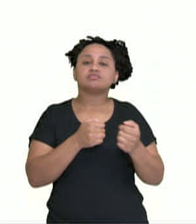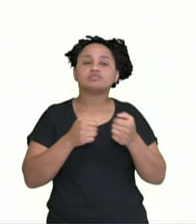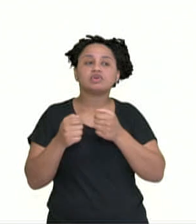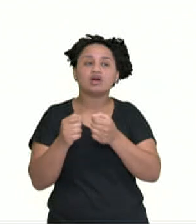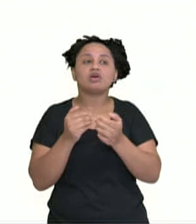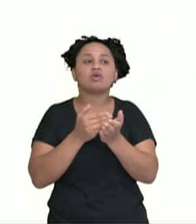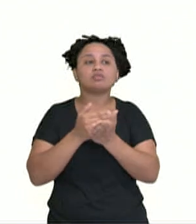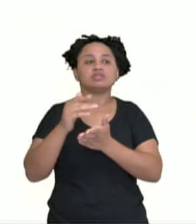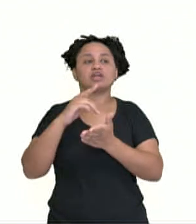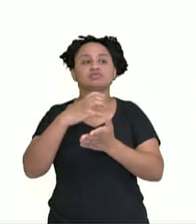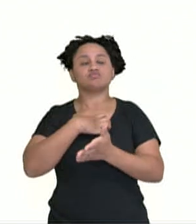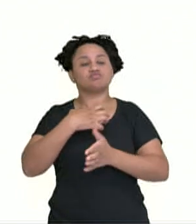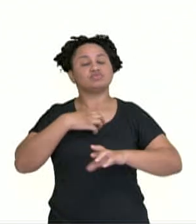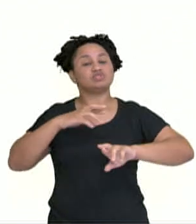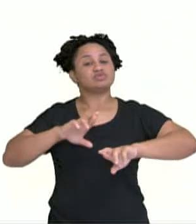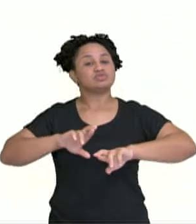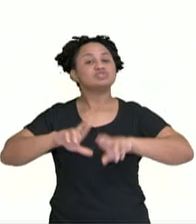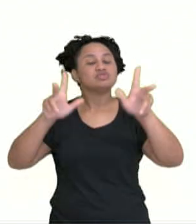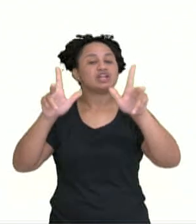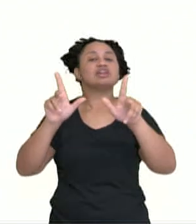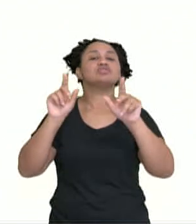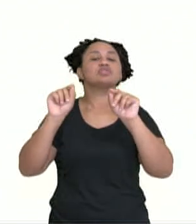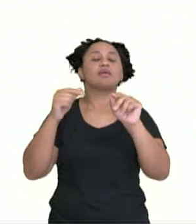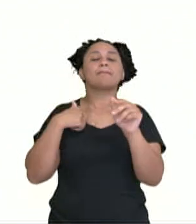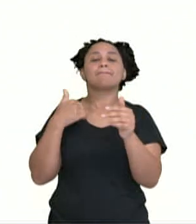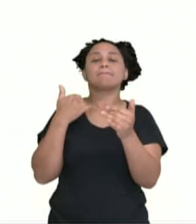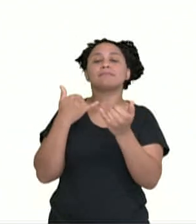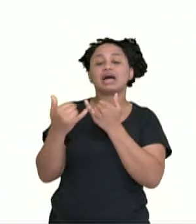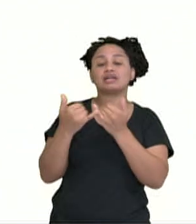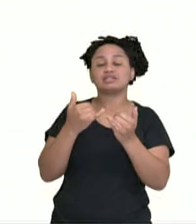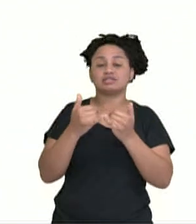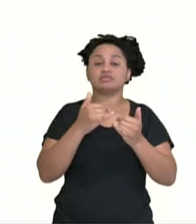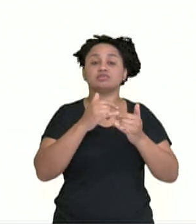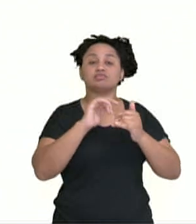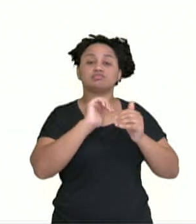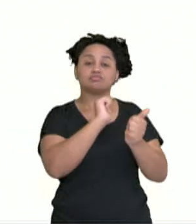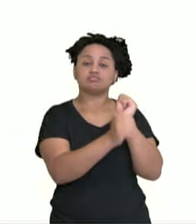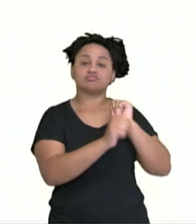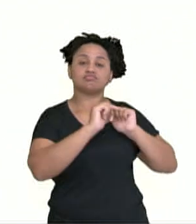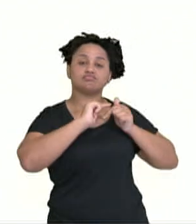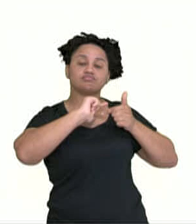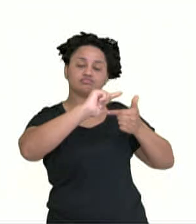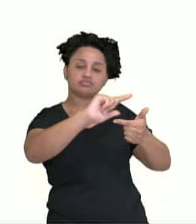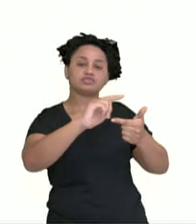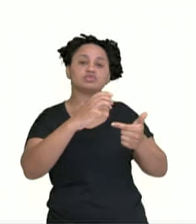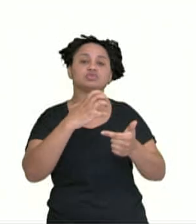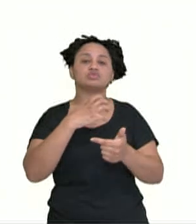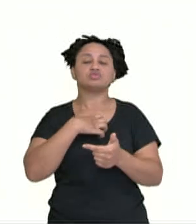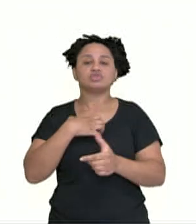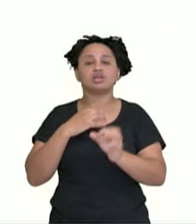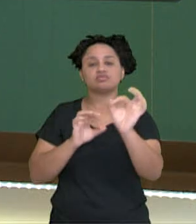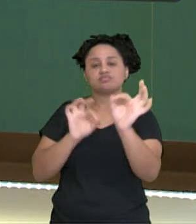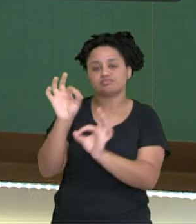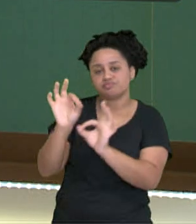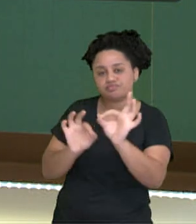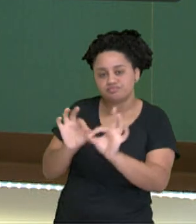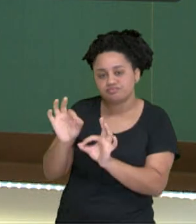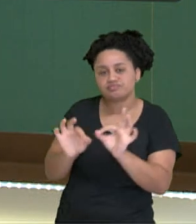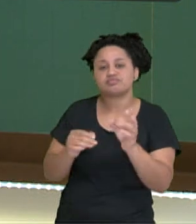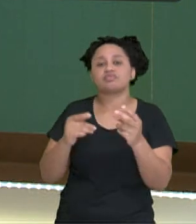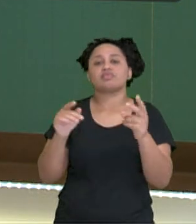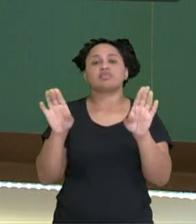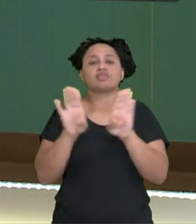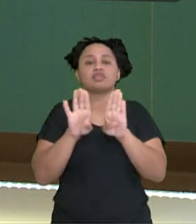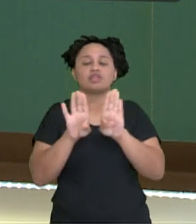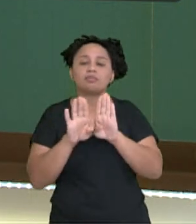um formato muito parecido com o dos esportes tradicionais. A forma que eles estavam organizados, a forma